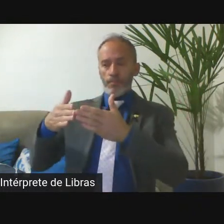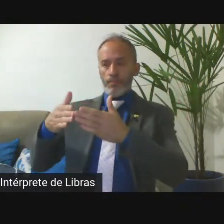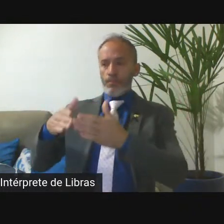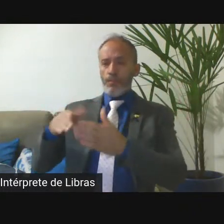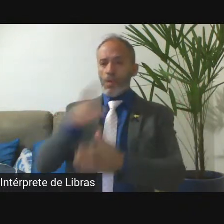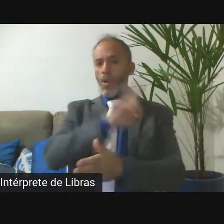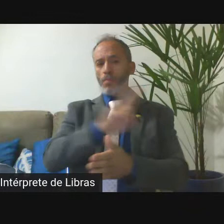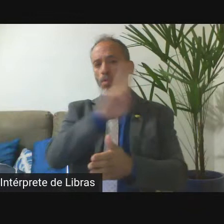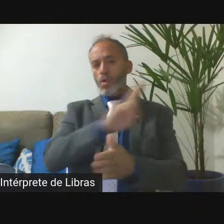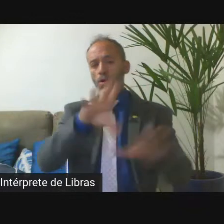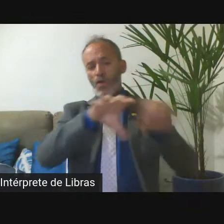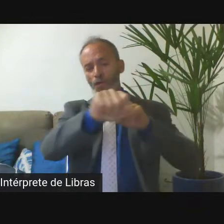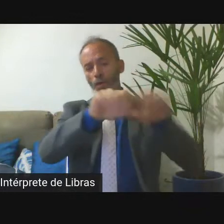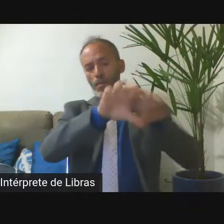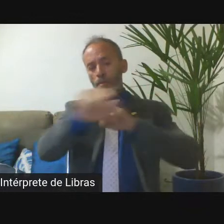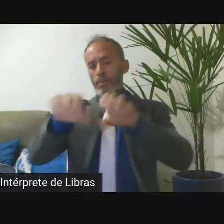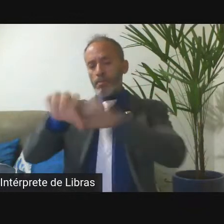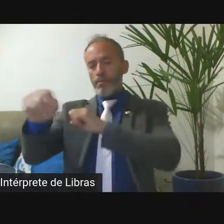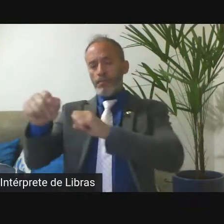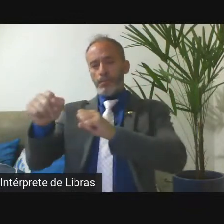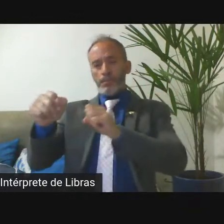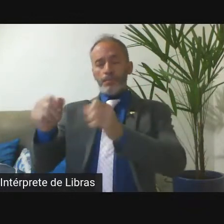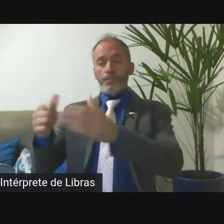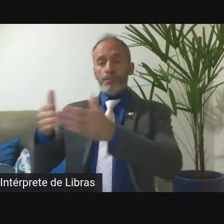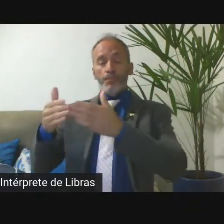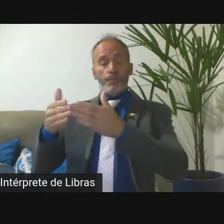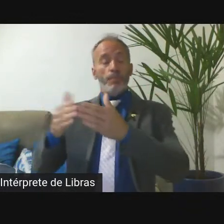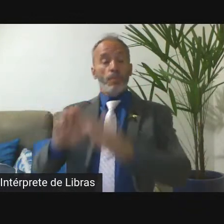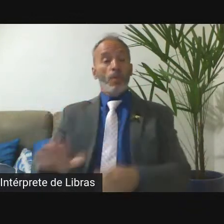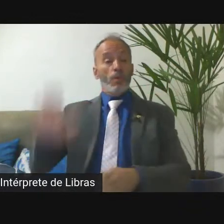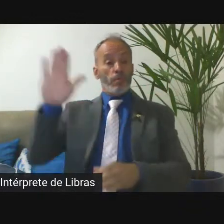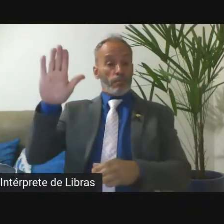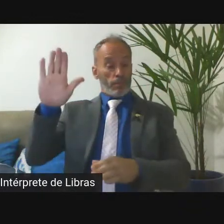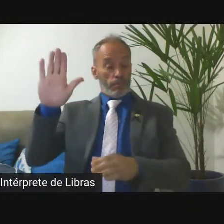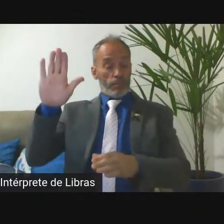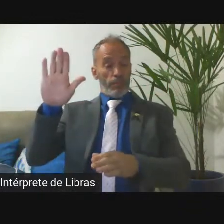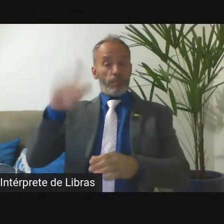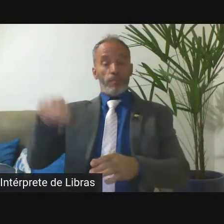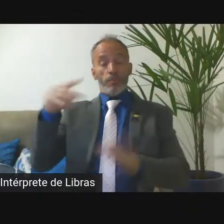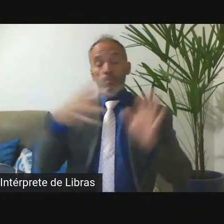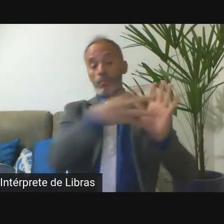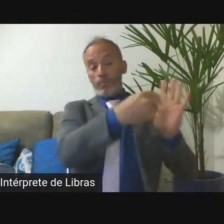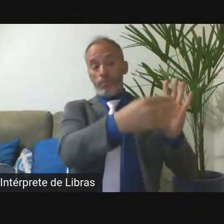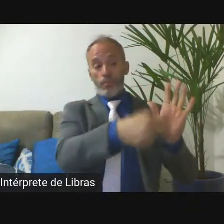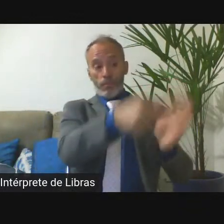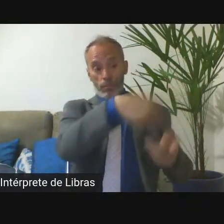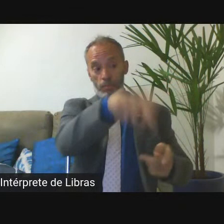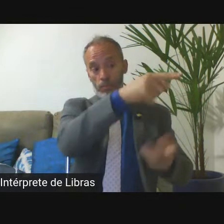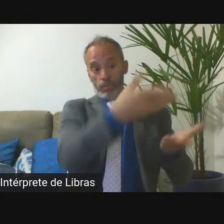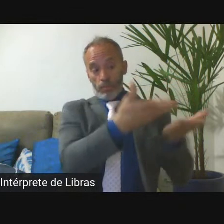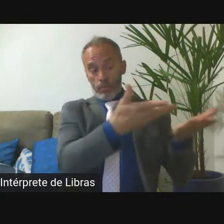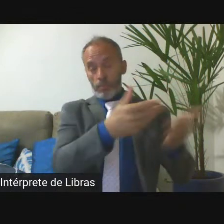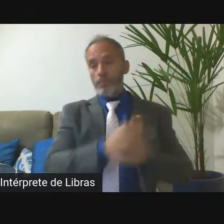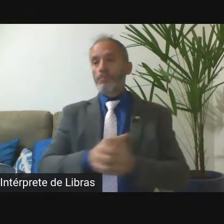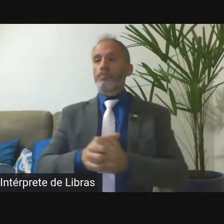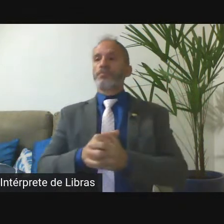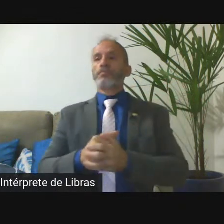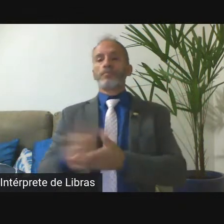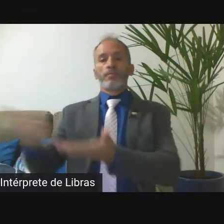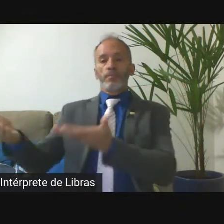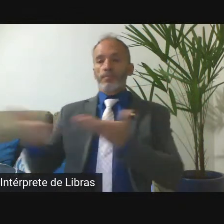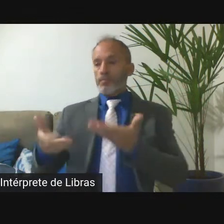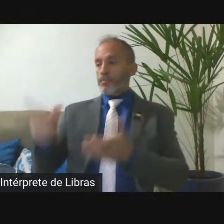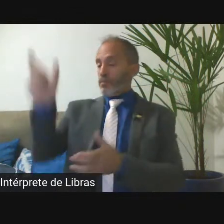demais formandos a concessão do grau e prestar o juramento, o qual será secundado pelos demais colegas,